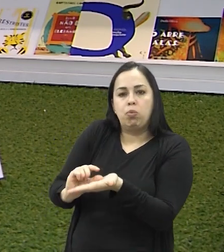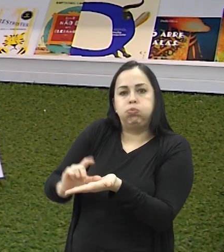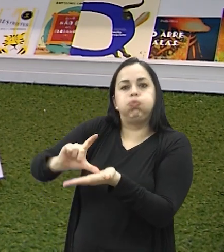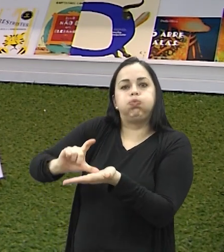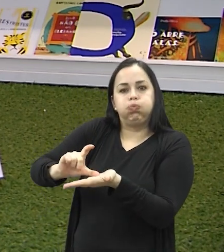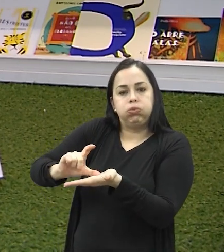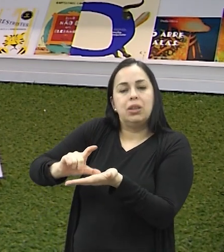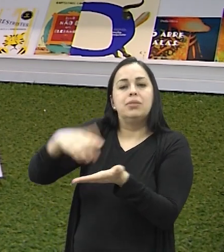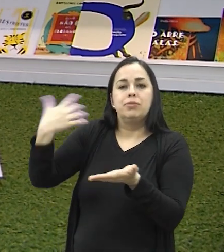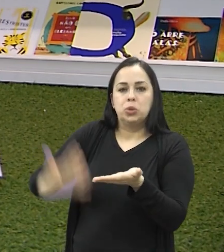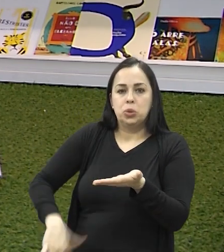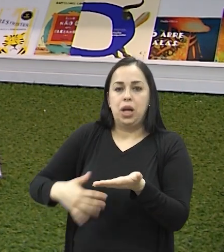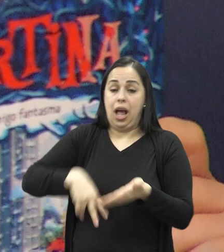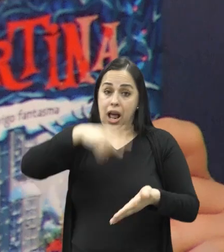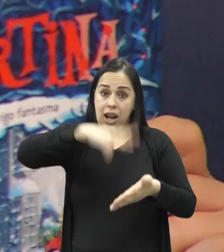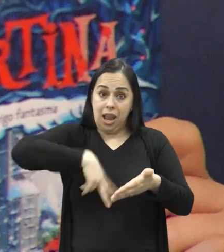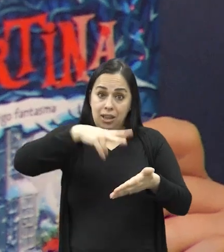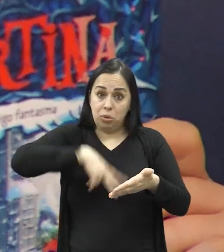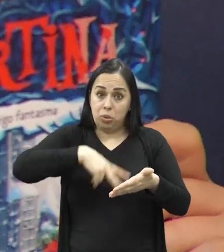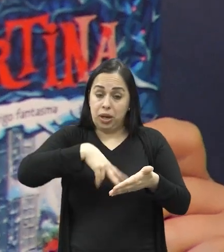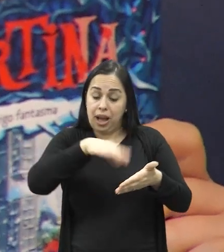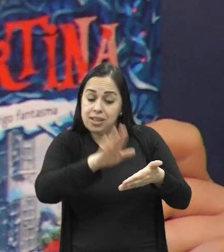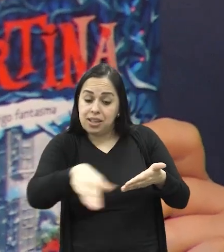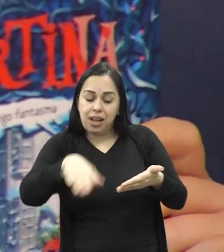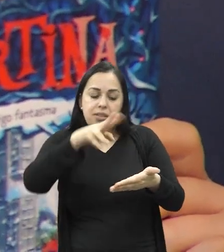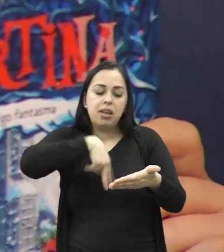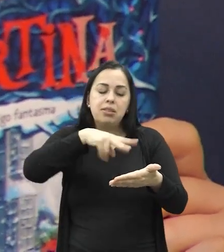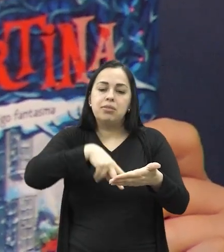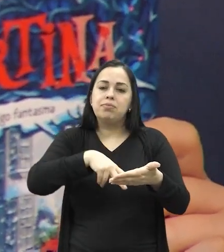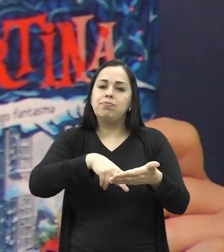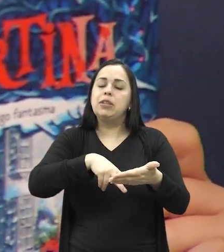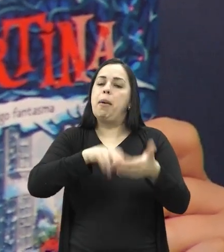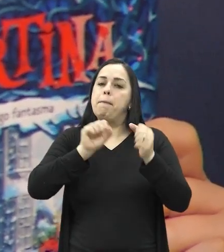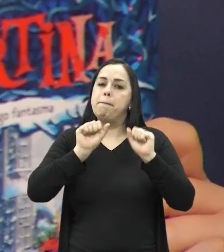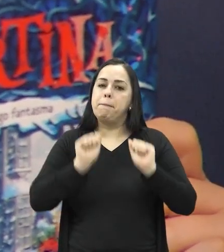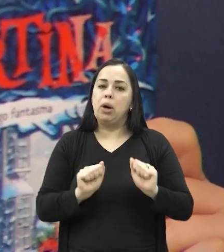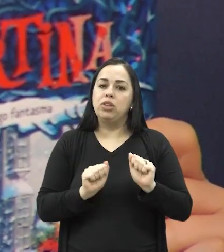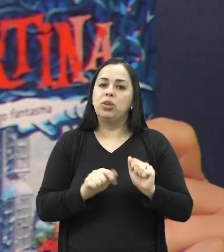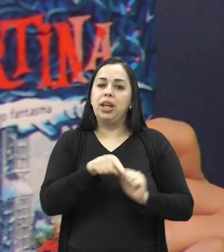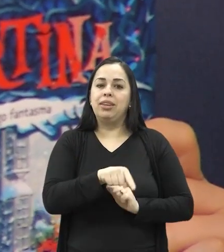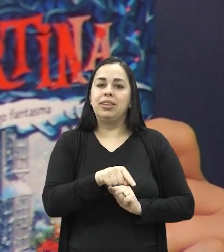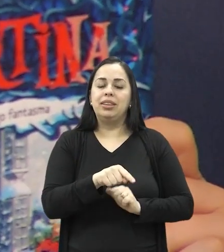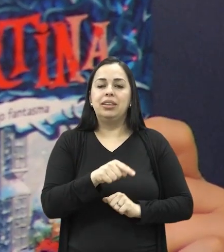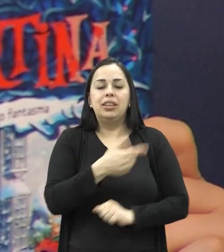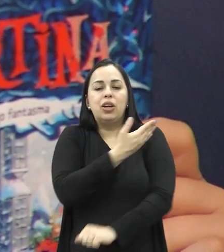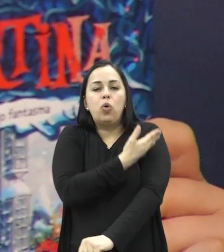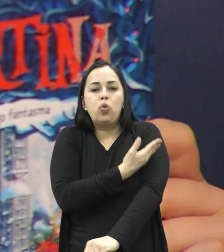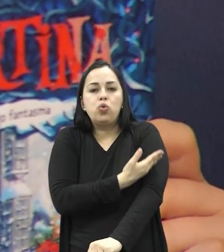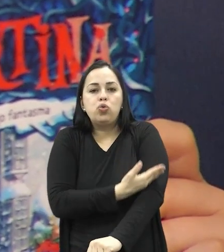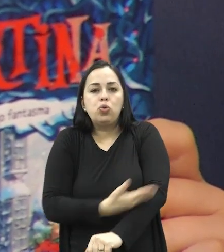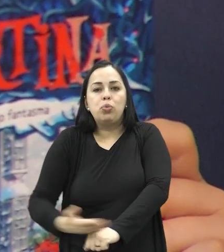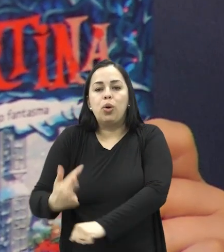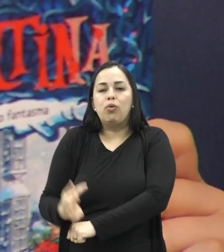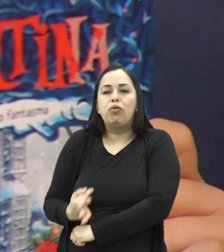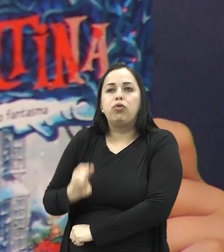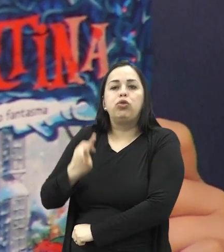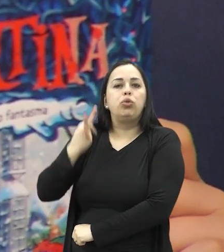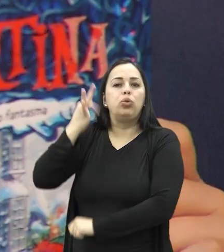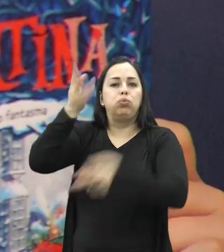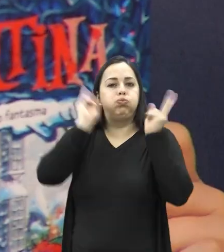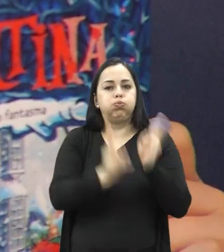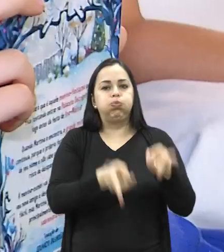Livros maiores. A leitura na infância pode ser o diferencial para manter esse hábito nas